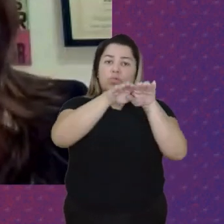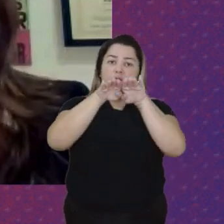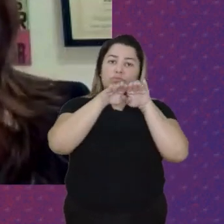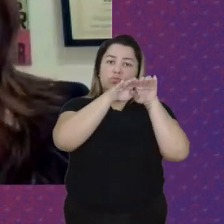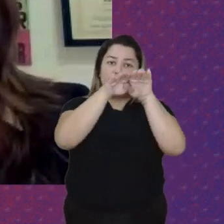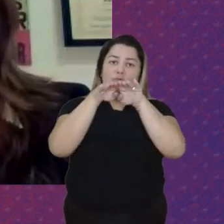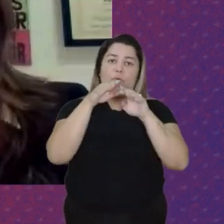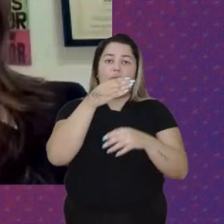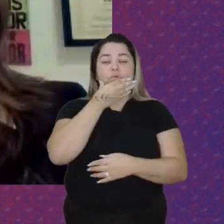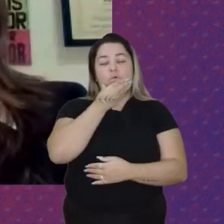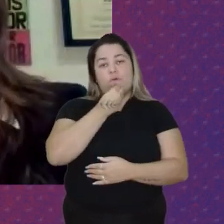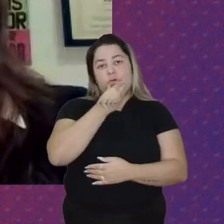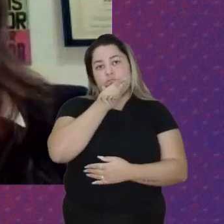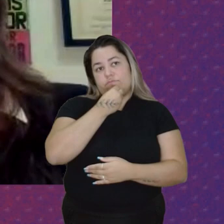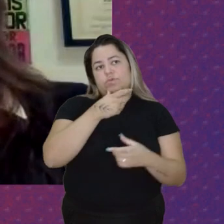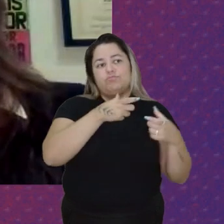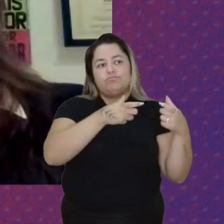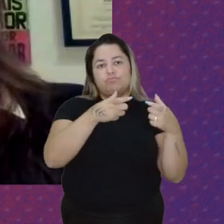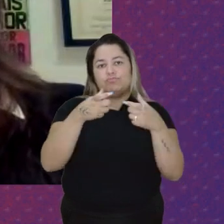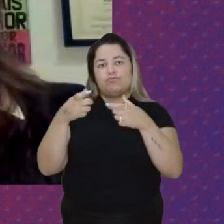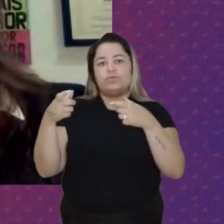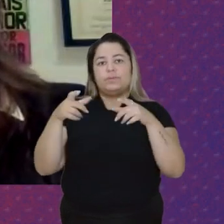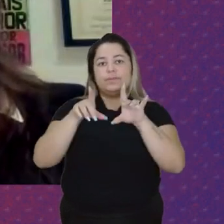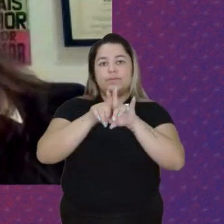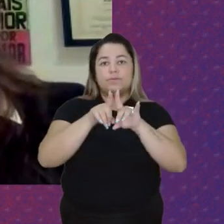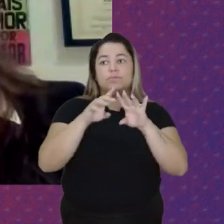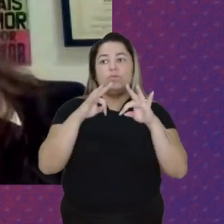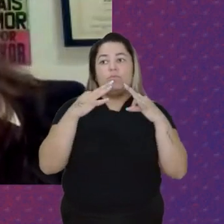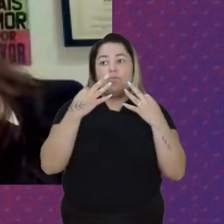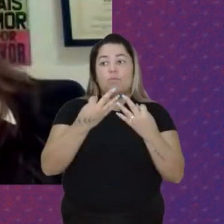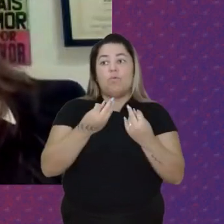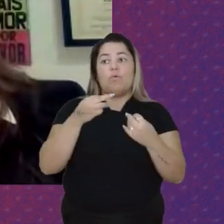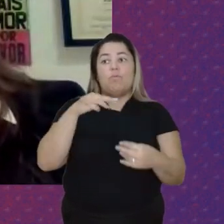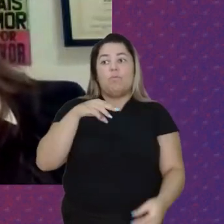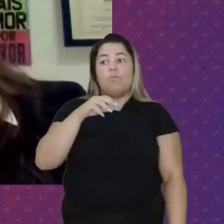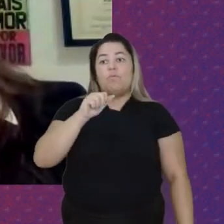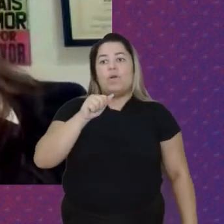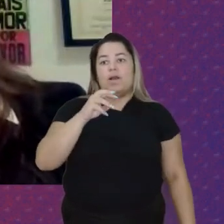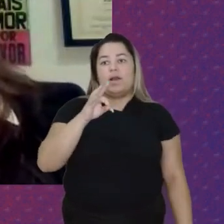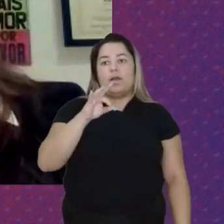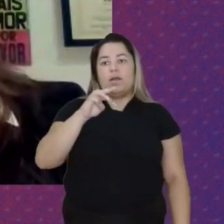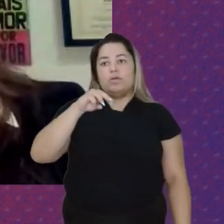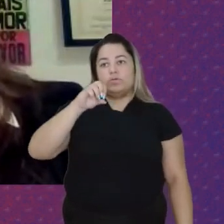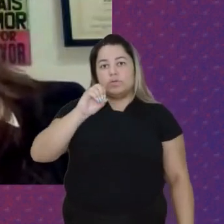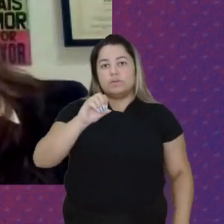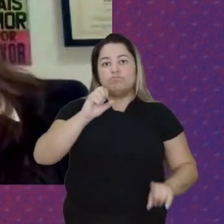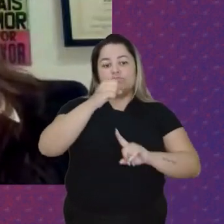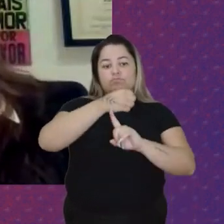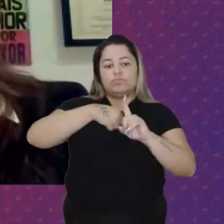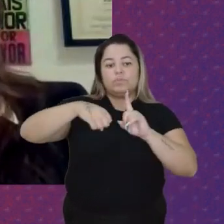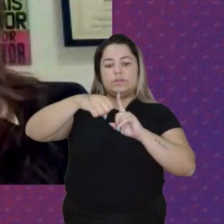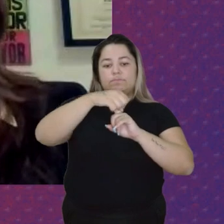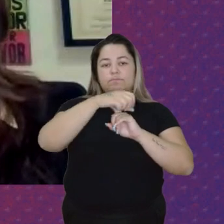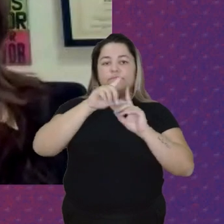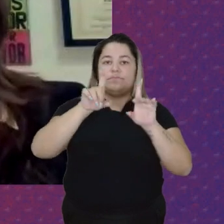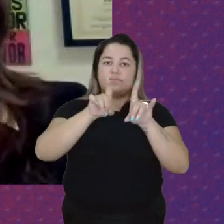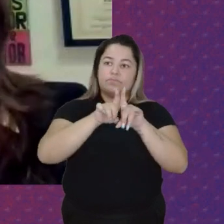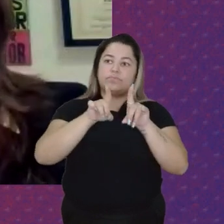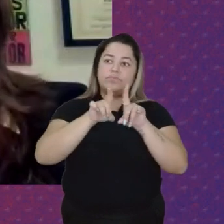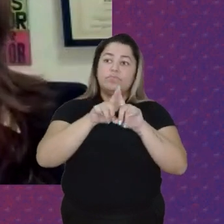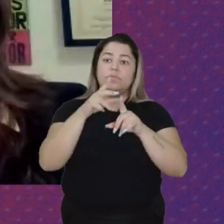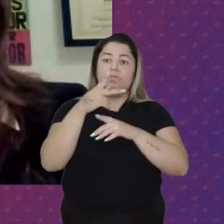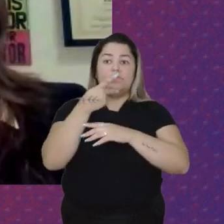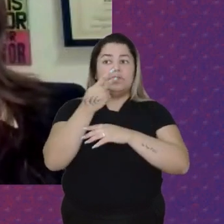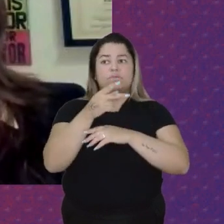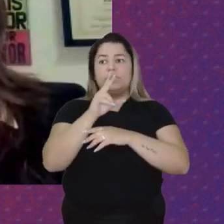com os homens esses espaços, porque o machismo se estruturou nas instituições, na sociedade, né, e isso que eu estou